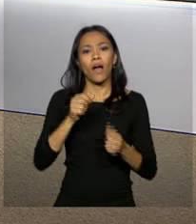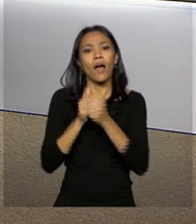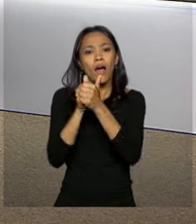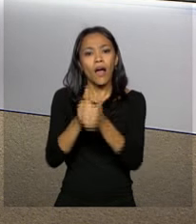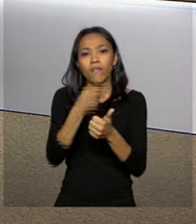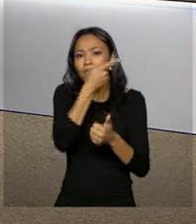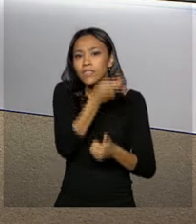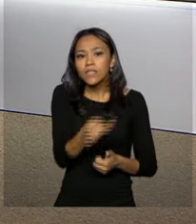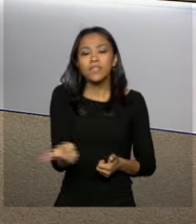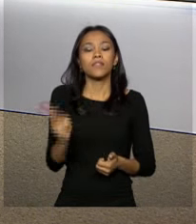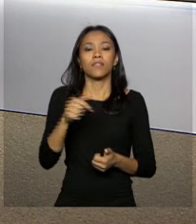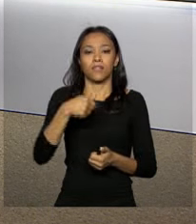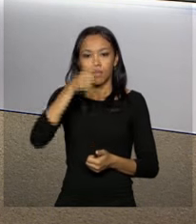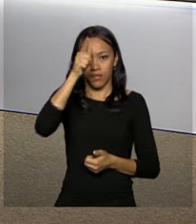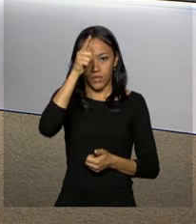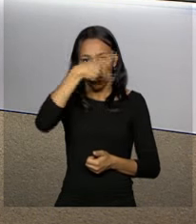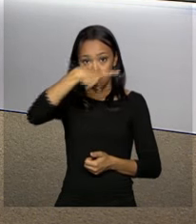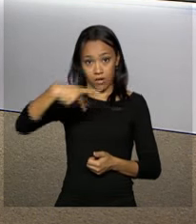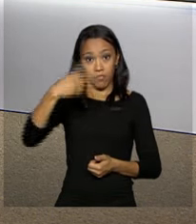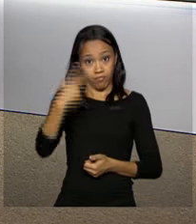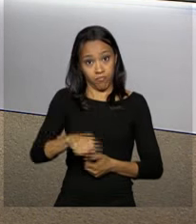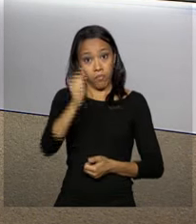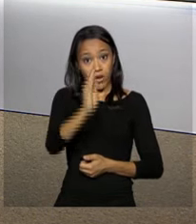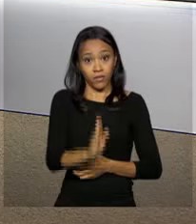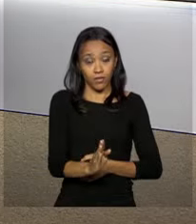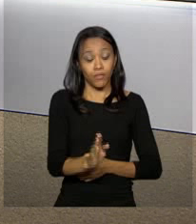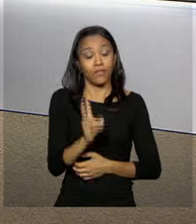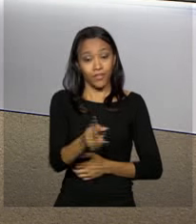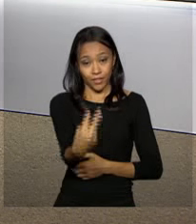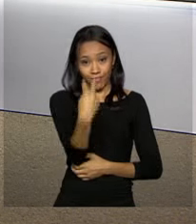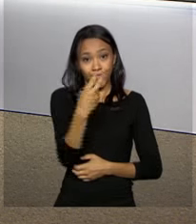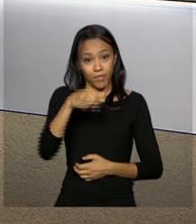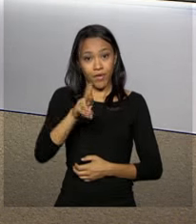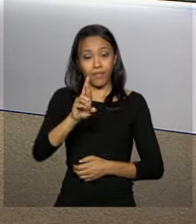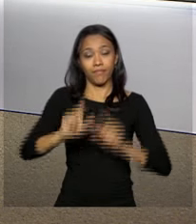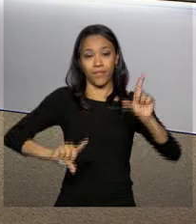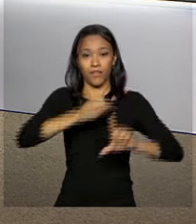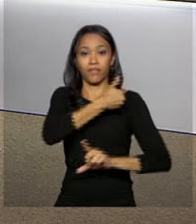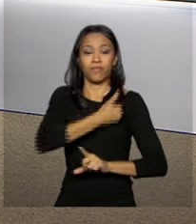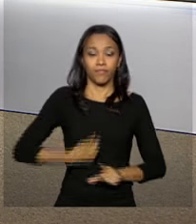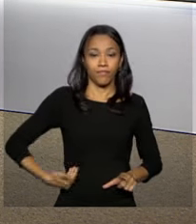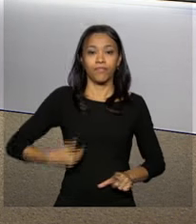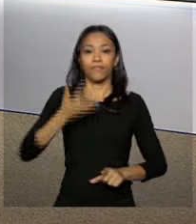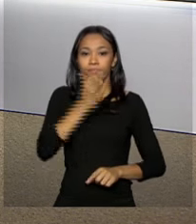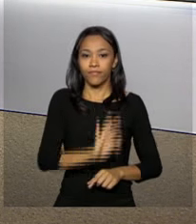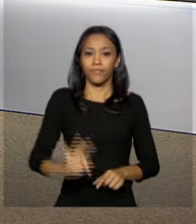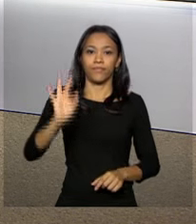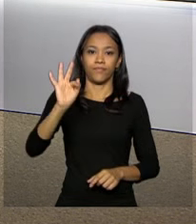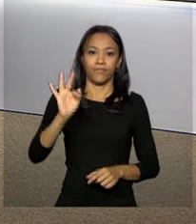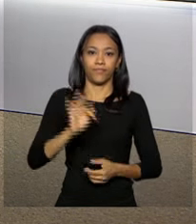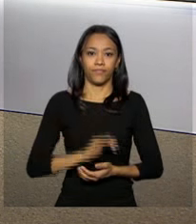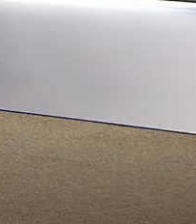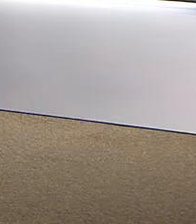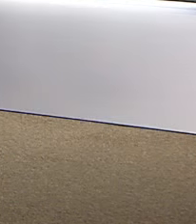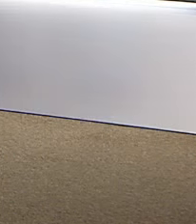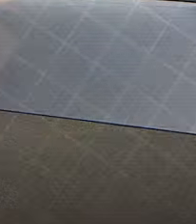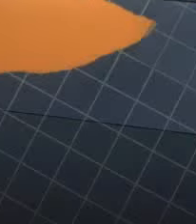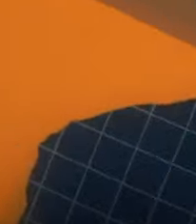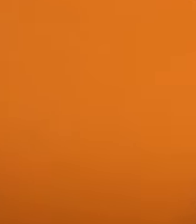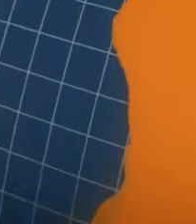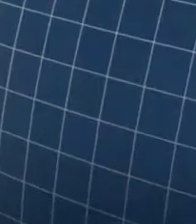visita da chanceler alemã Angela Merkel ao Brasil. Fique com a gente, NBR, a TV do governo federal.